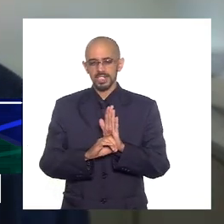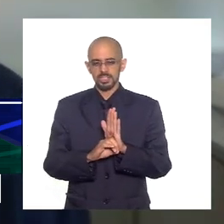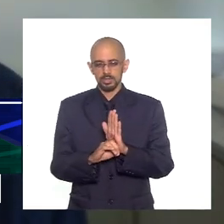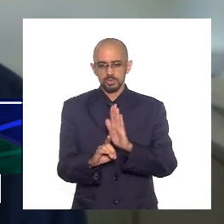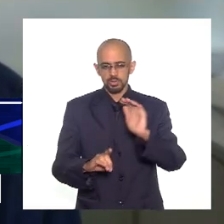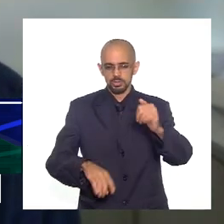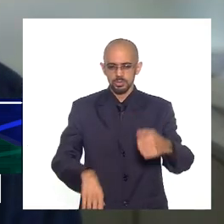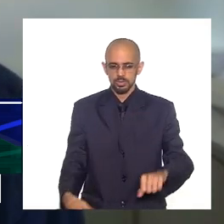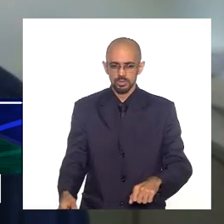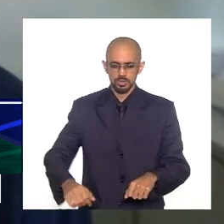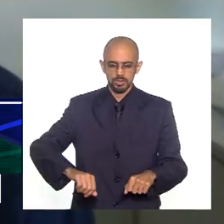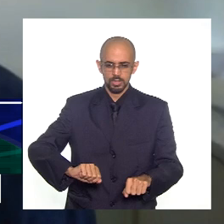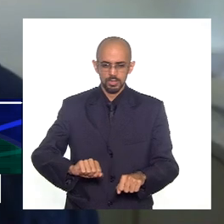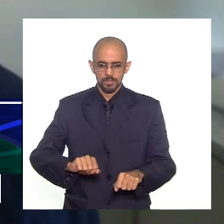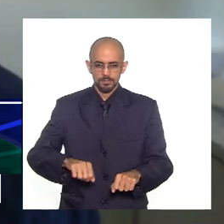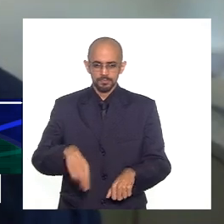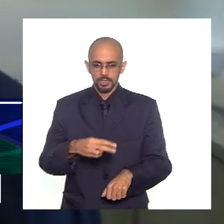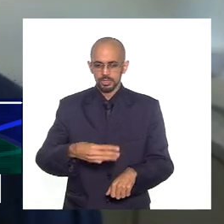para